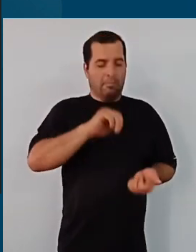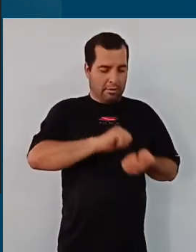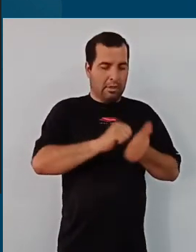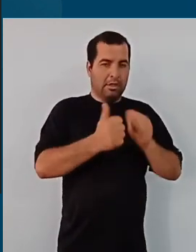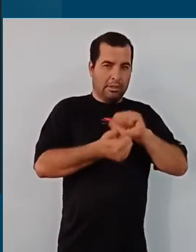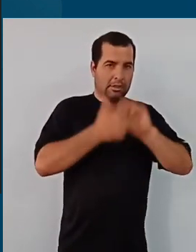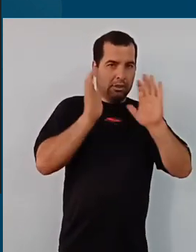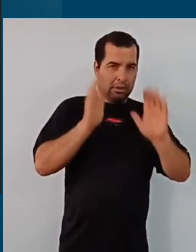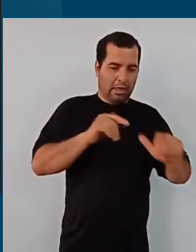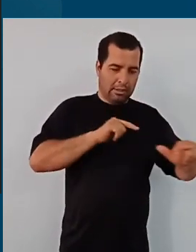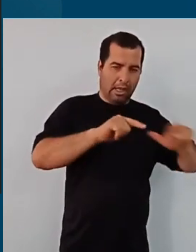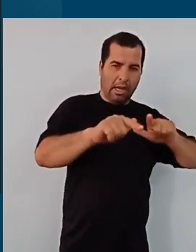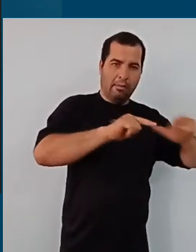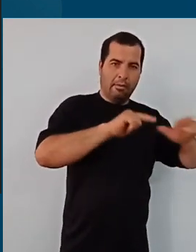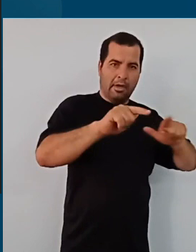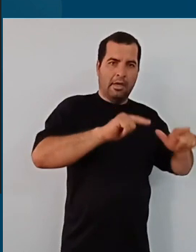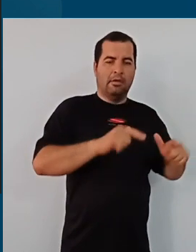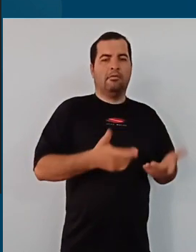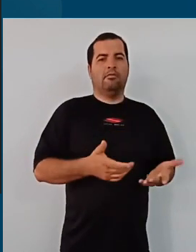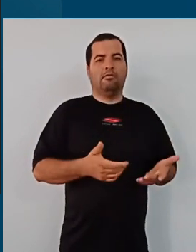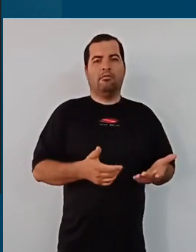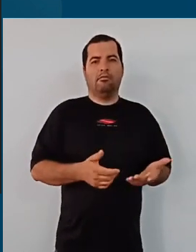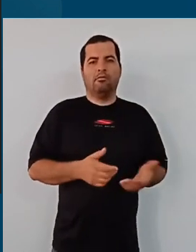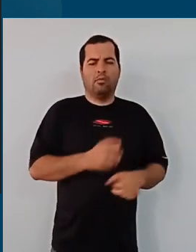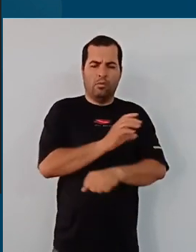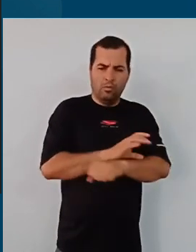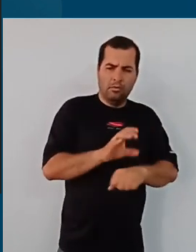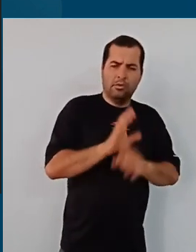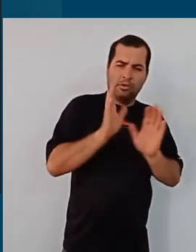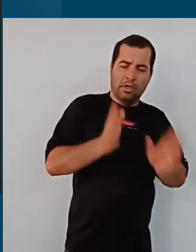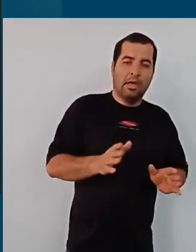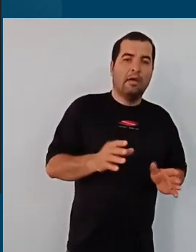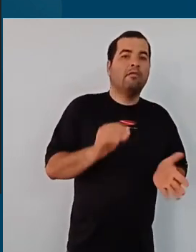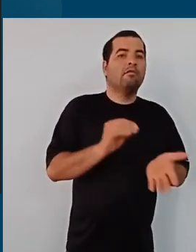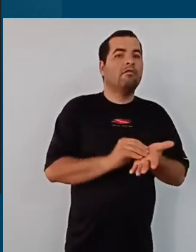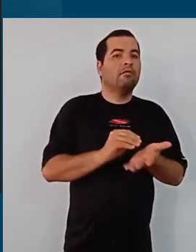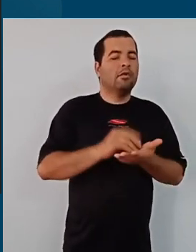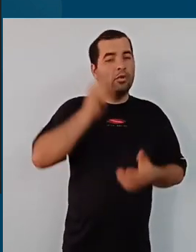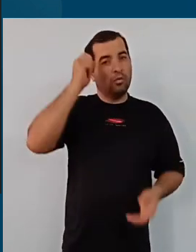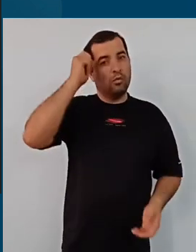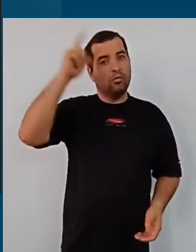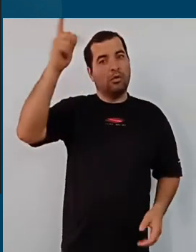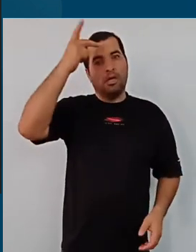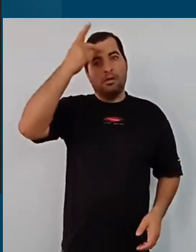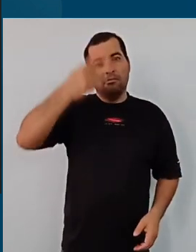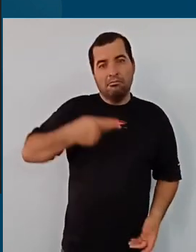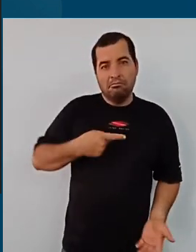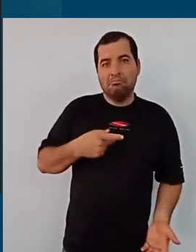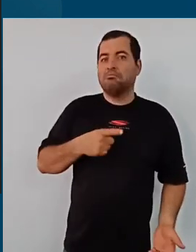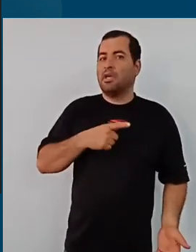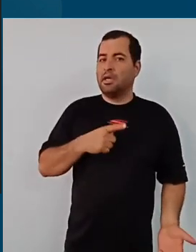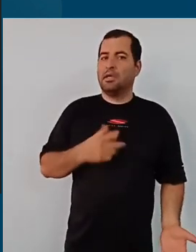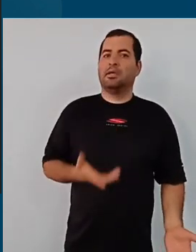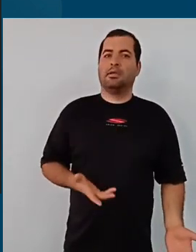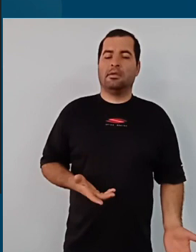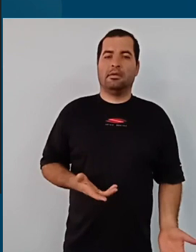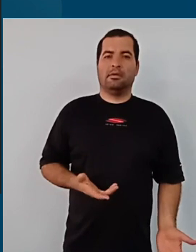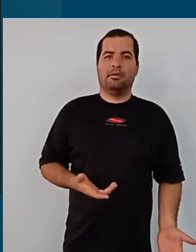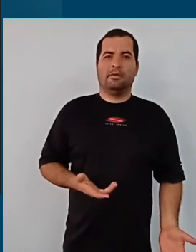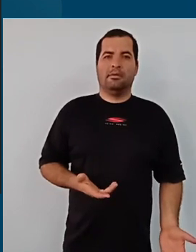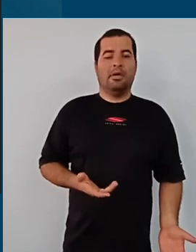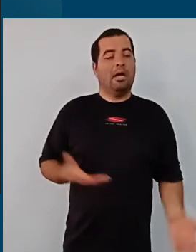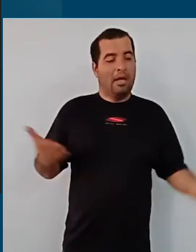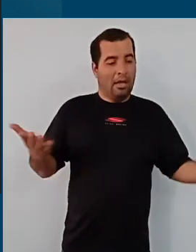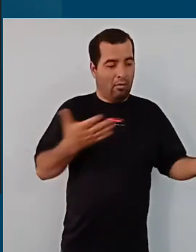adaptado ao trabalho, às grandes transformações, gerou uma cultura do individualismo e do imediatismo, que agora